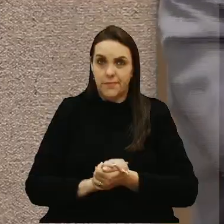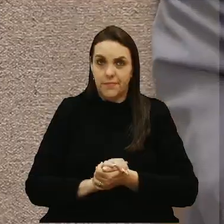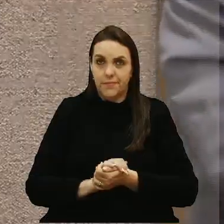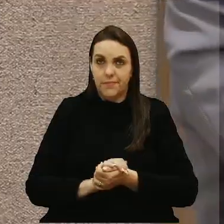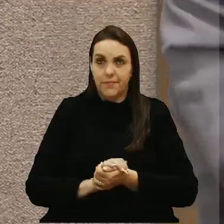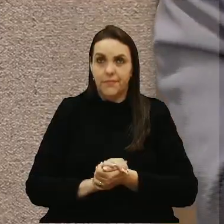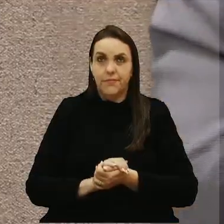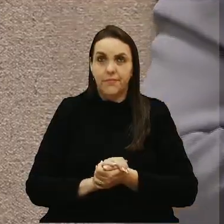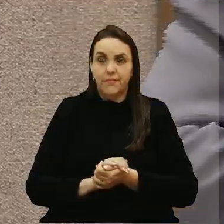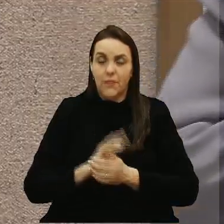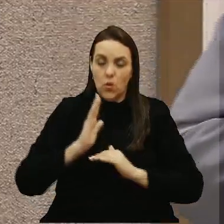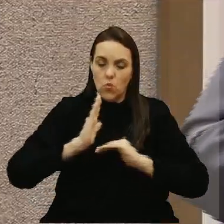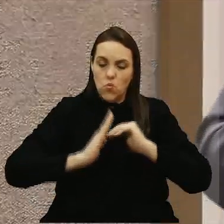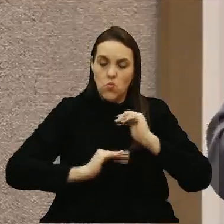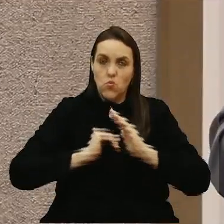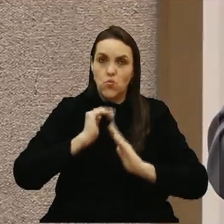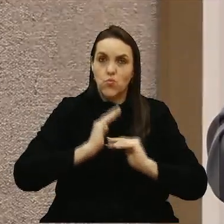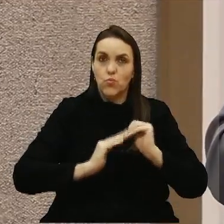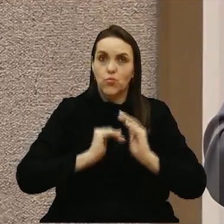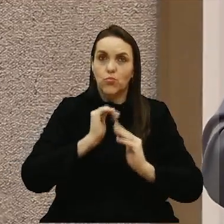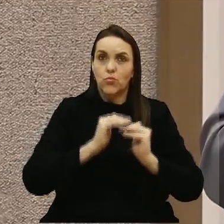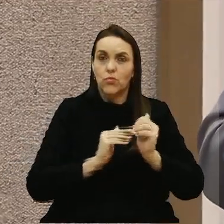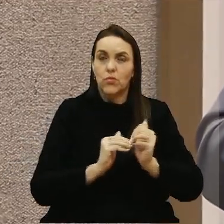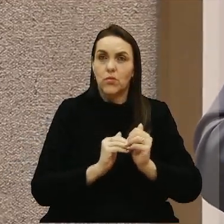foi construída